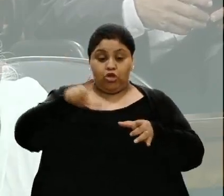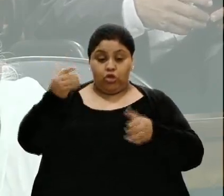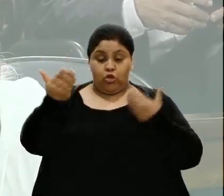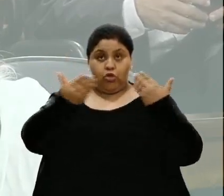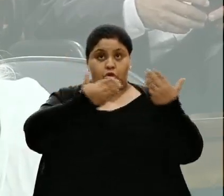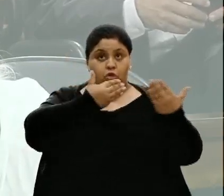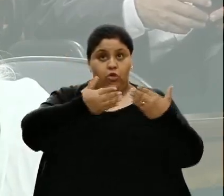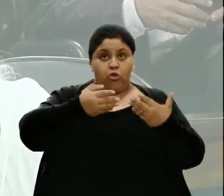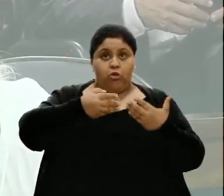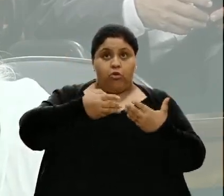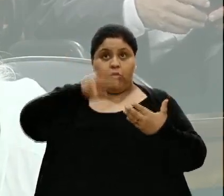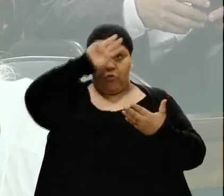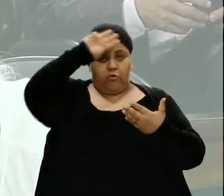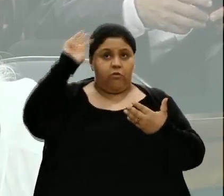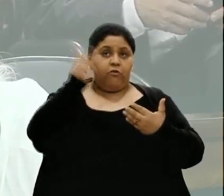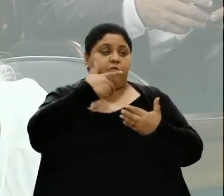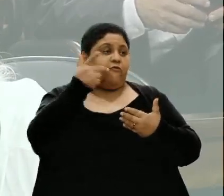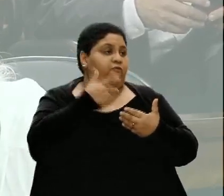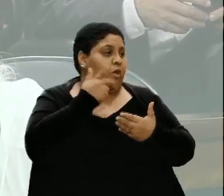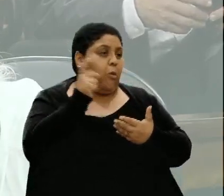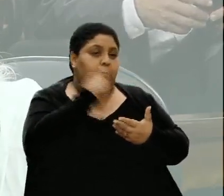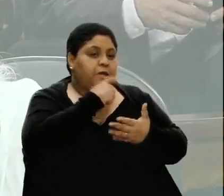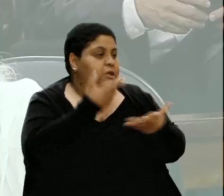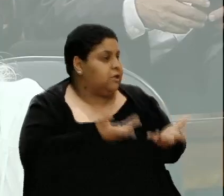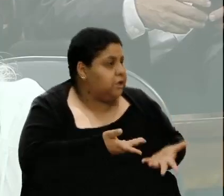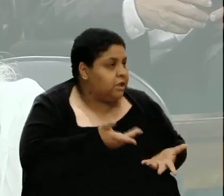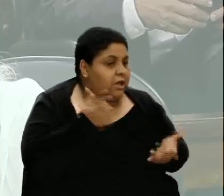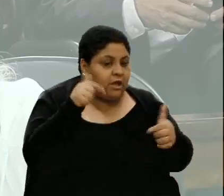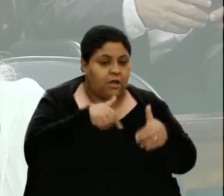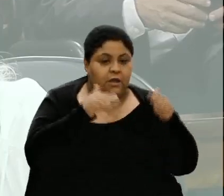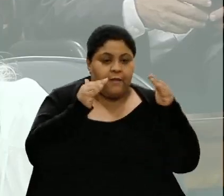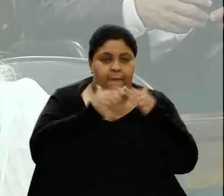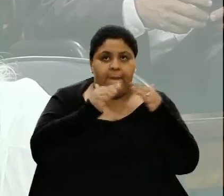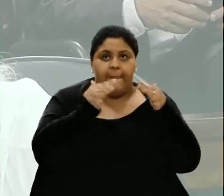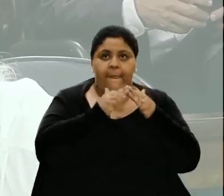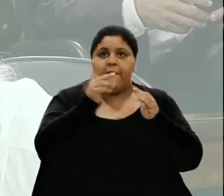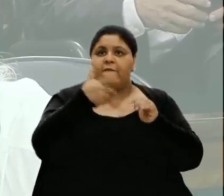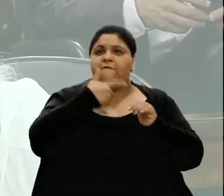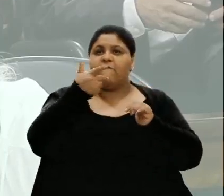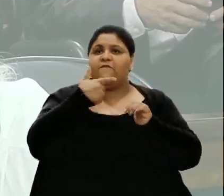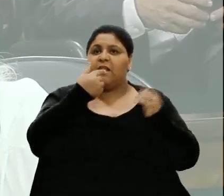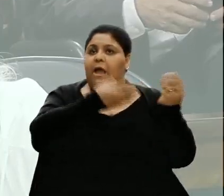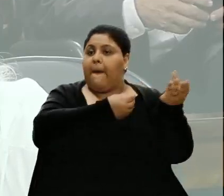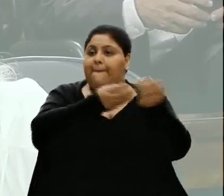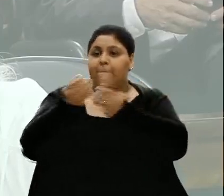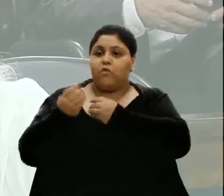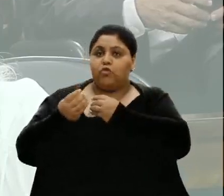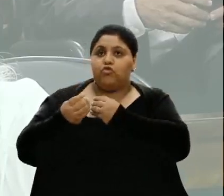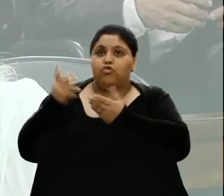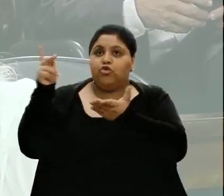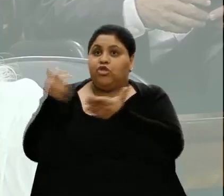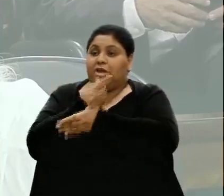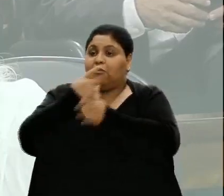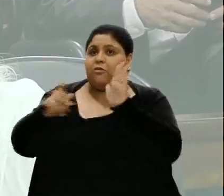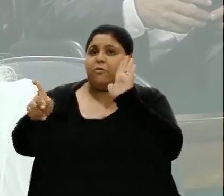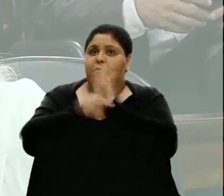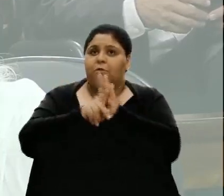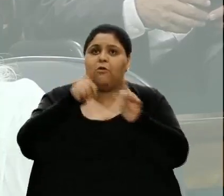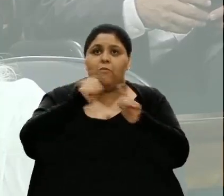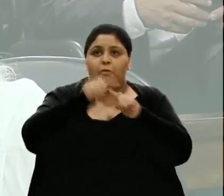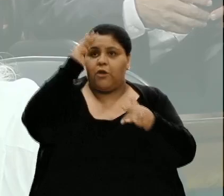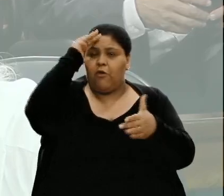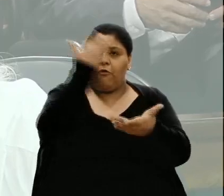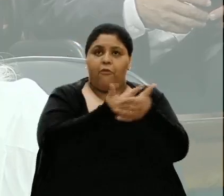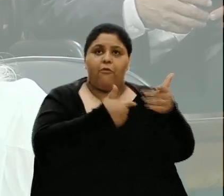porque o senhor veio aqui, talvez falou em verdade ou verdade, é que me atacaram no corredor e falaram um monte de coisa de possíveis irregularidades nesse projeto. Porque eu confio no trabalho